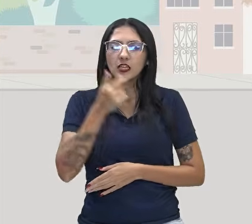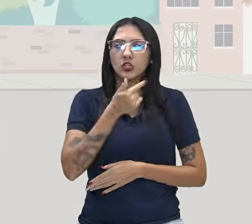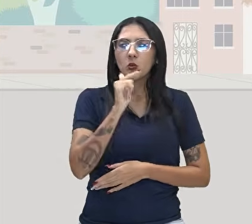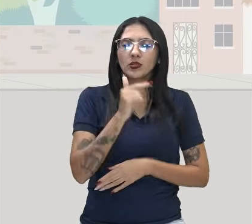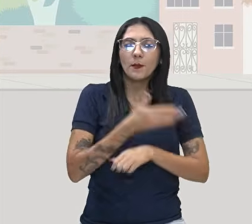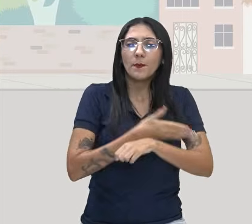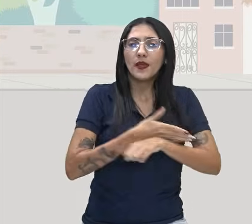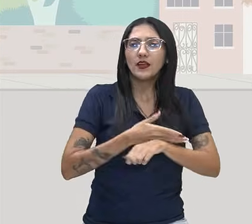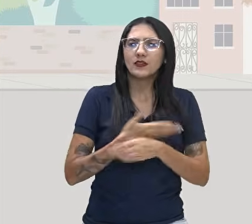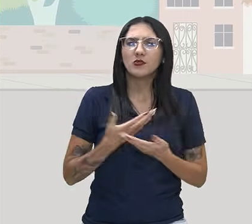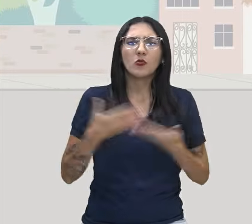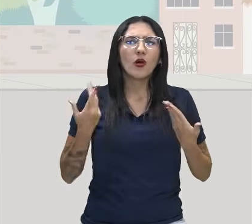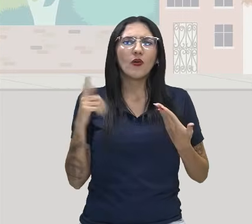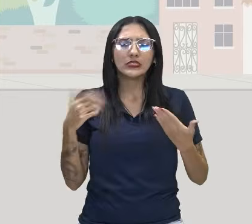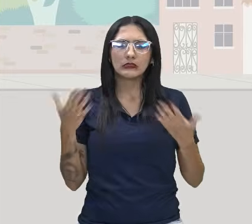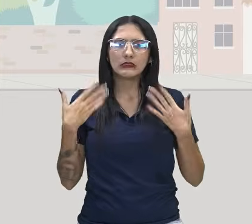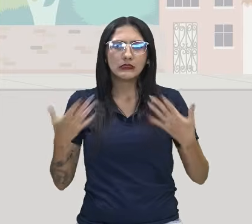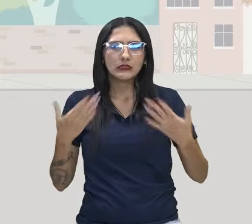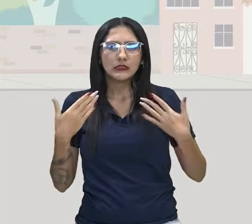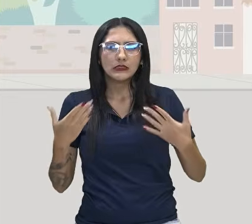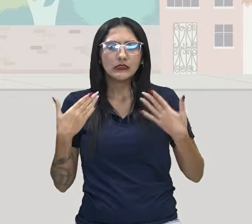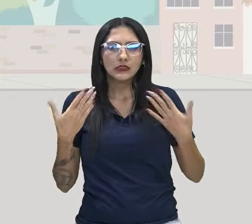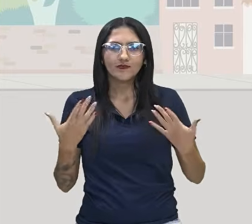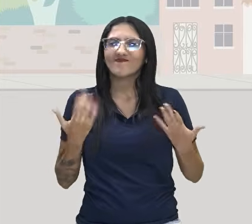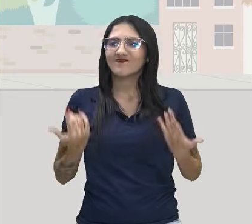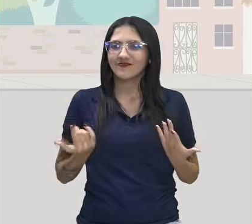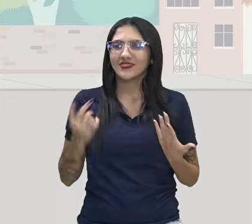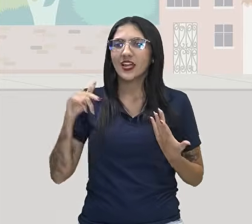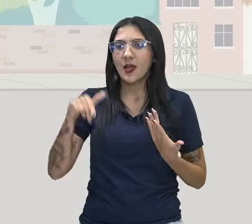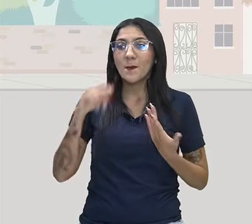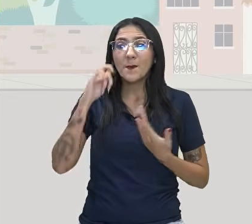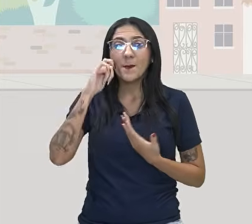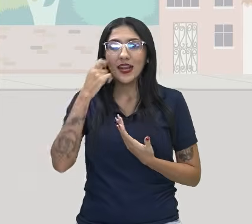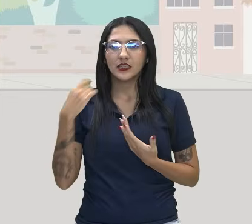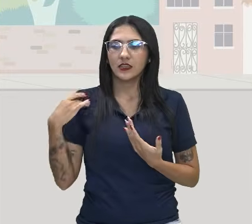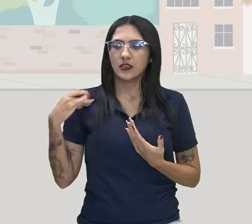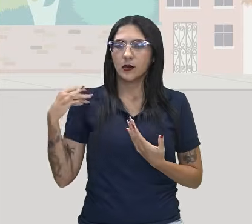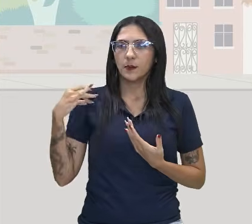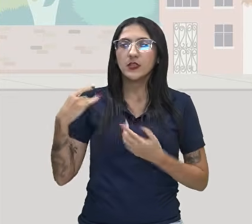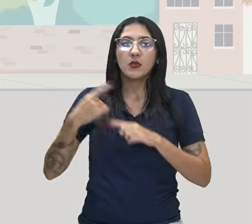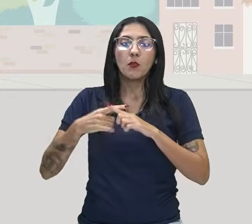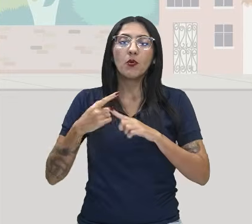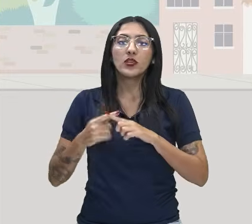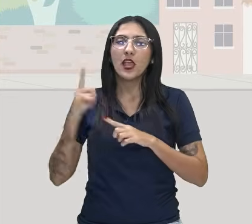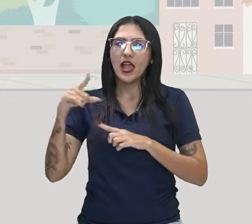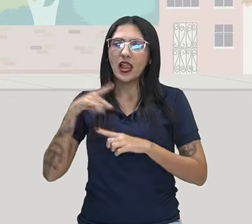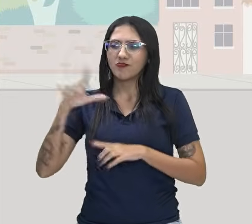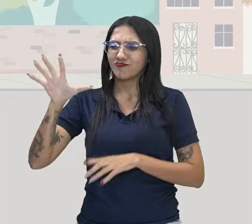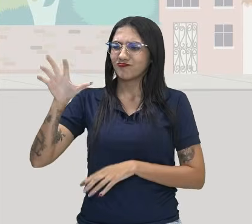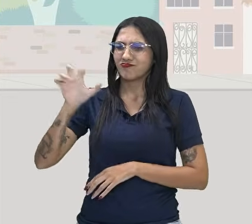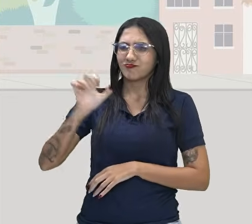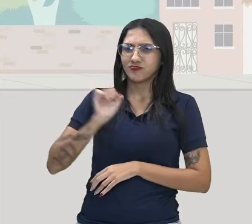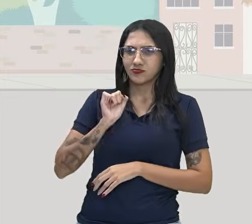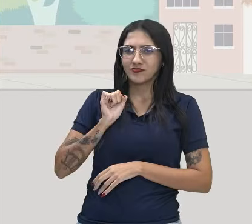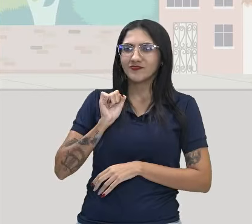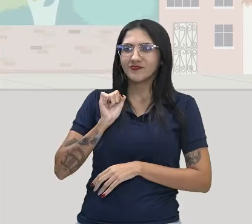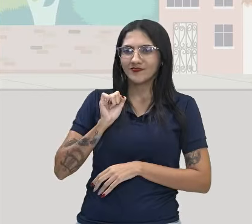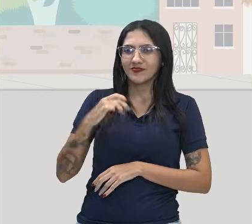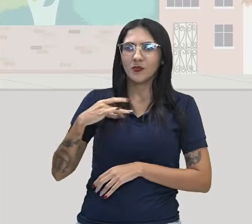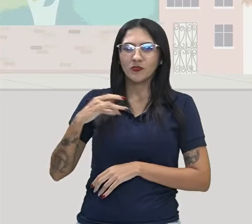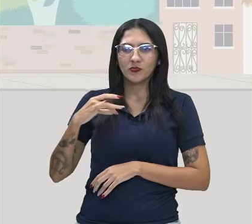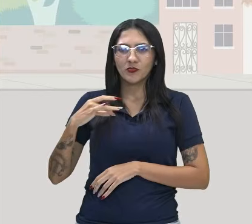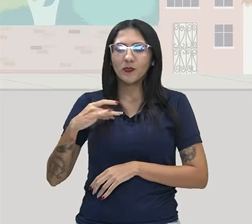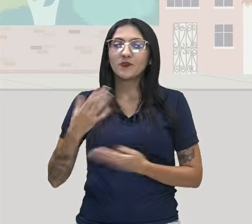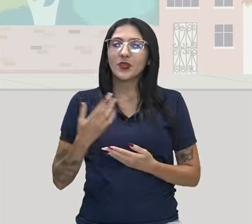mais rápido? A blusa preta, né? Que ela acaba ali pegando aquela radiação solar, diferente da branca, que acaba